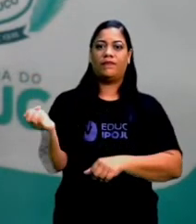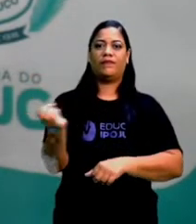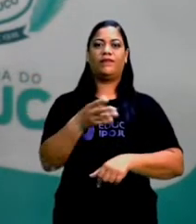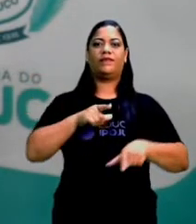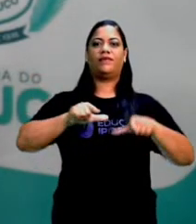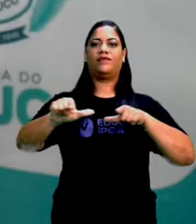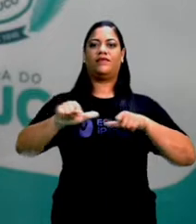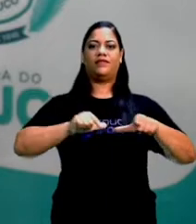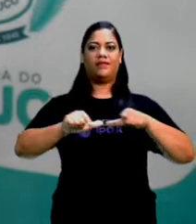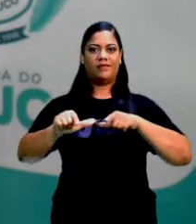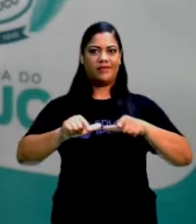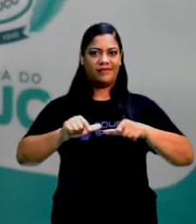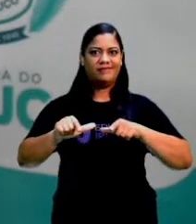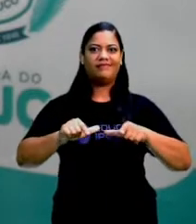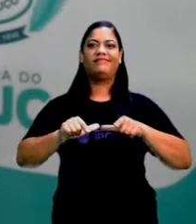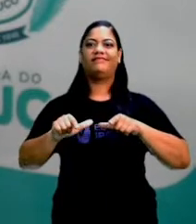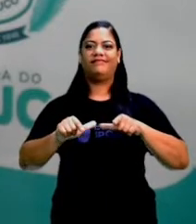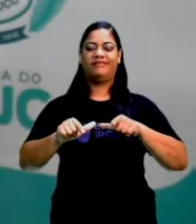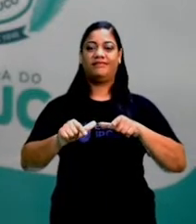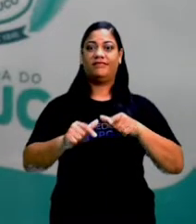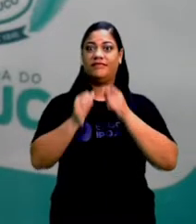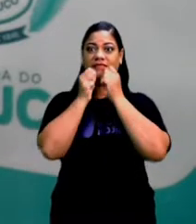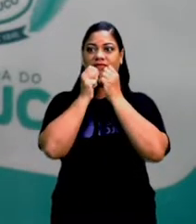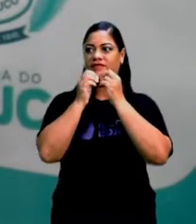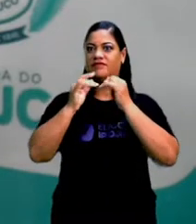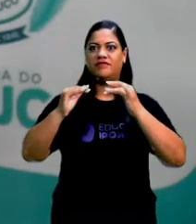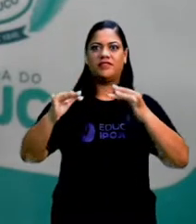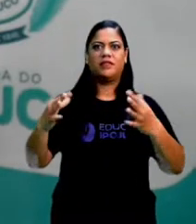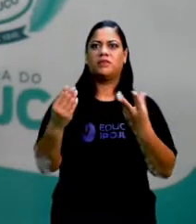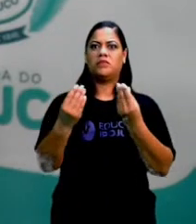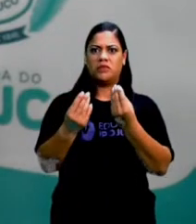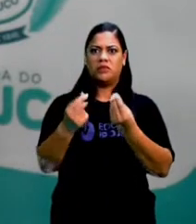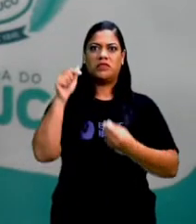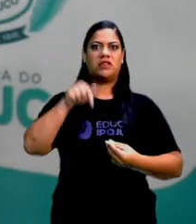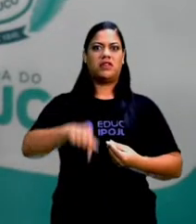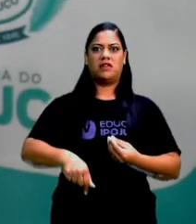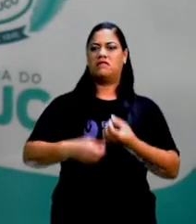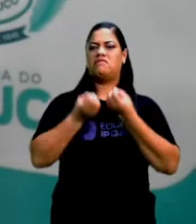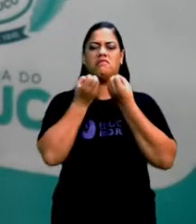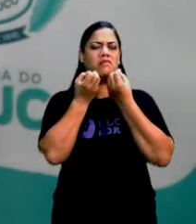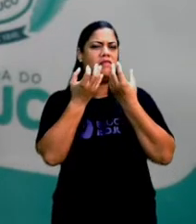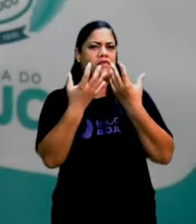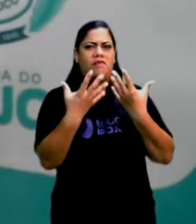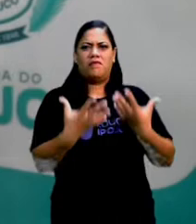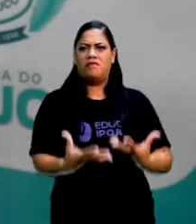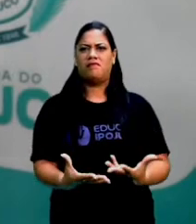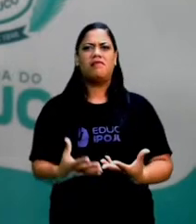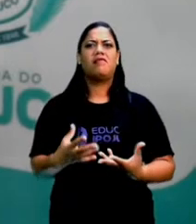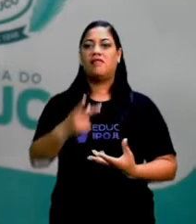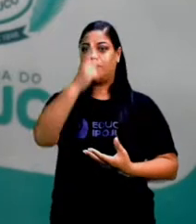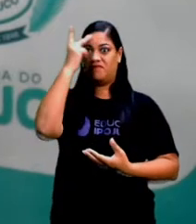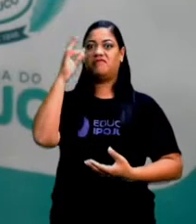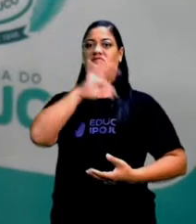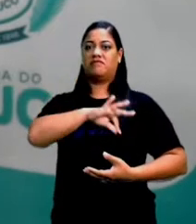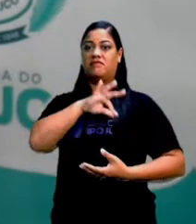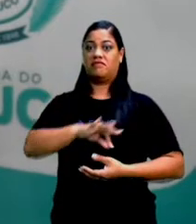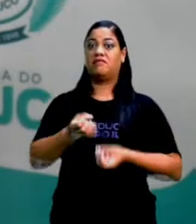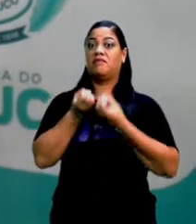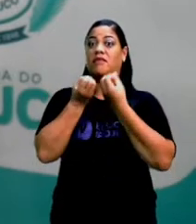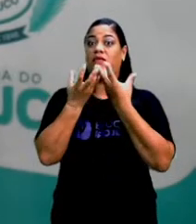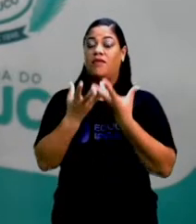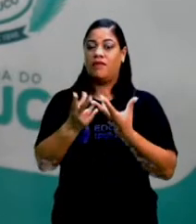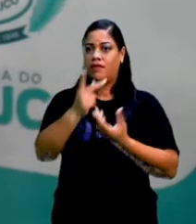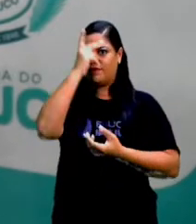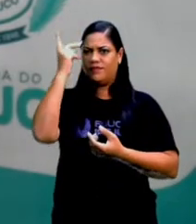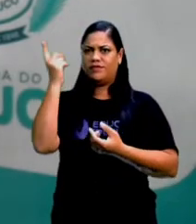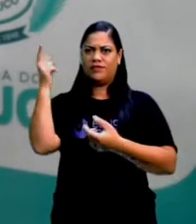empregos. Muita propaganda foi feita, falando que aqui estava um paraíso, que as pessoas agora estavam recebendo salário. Esses